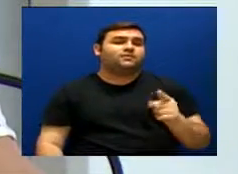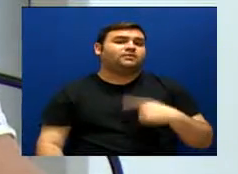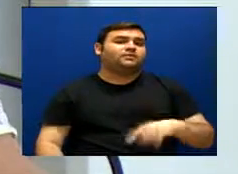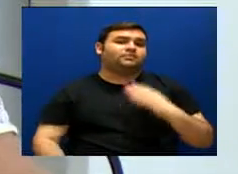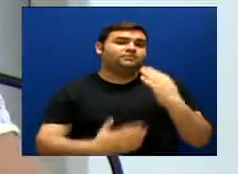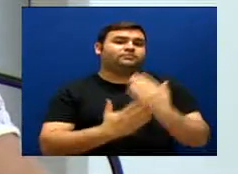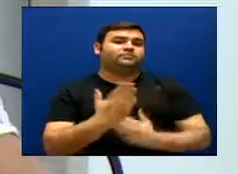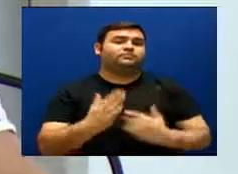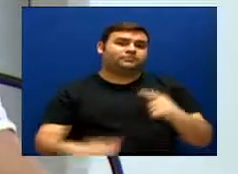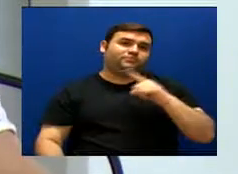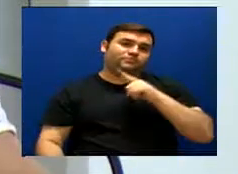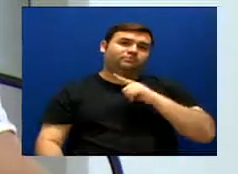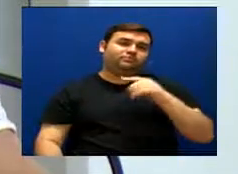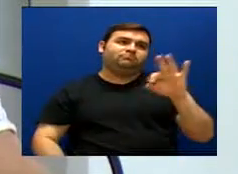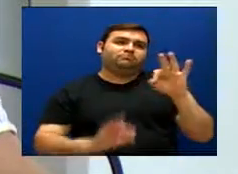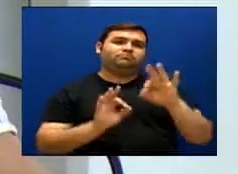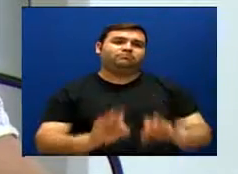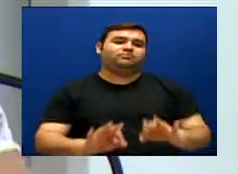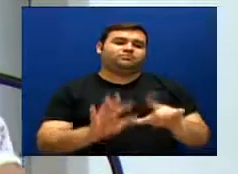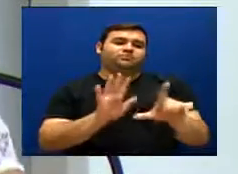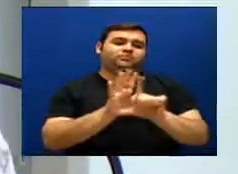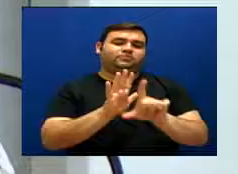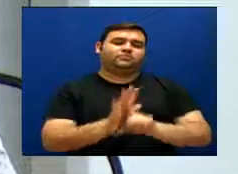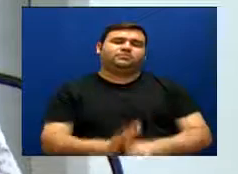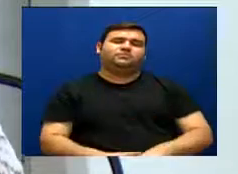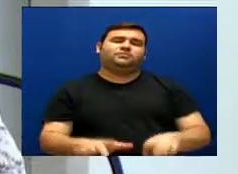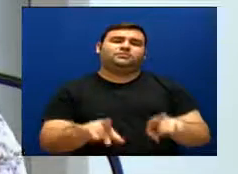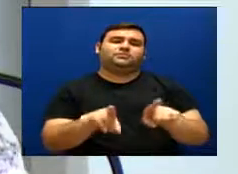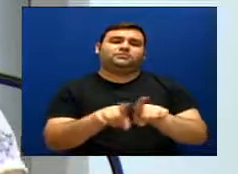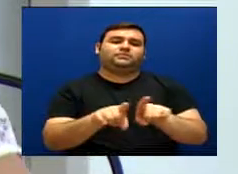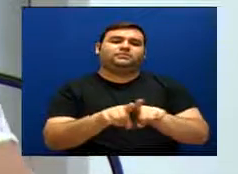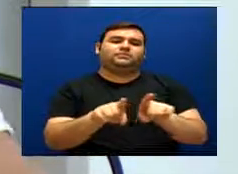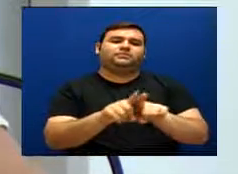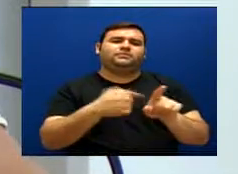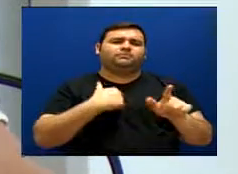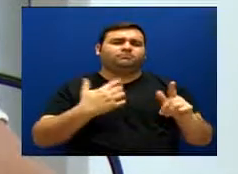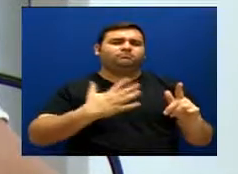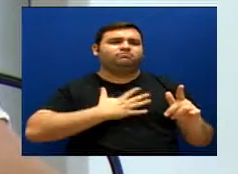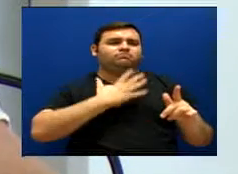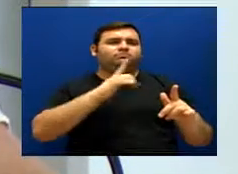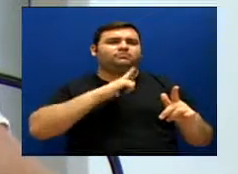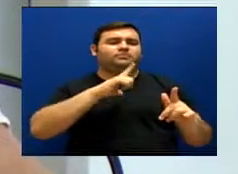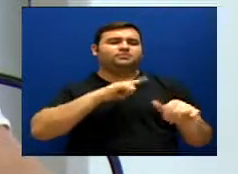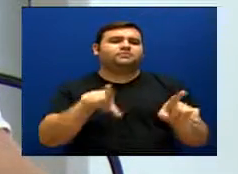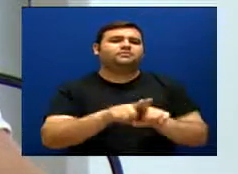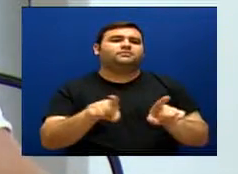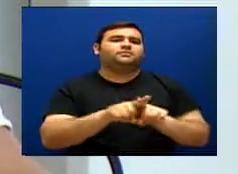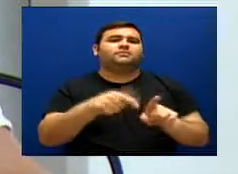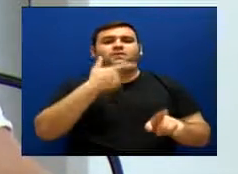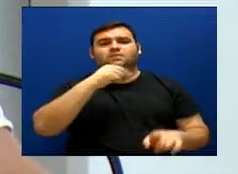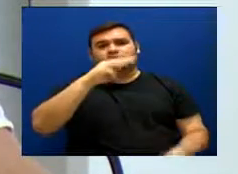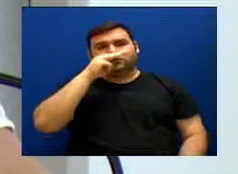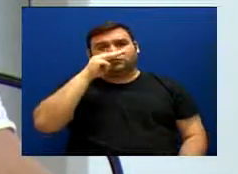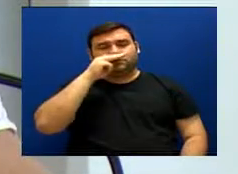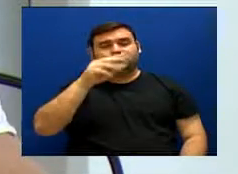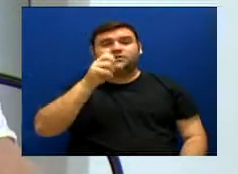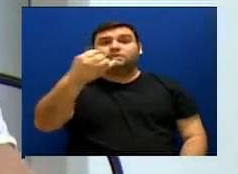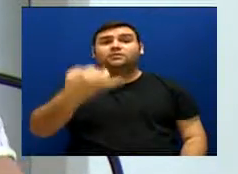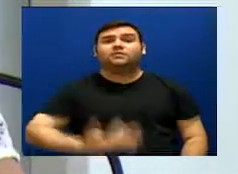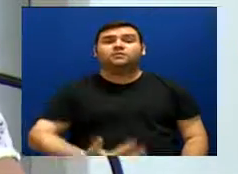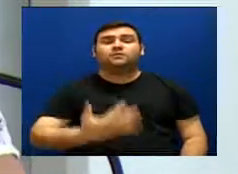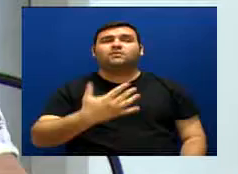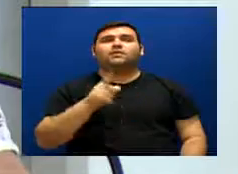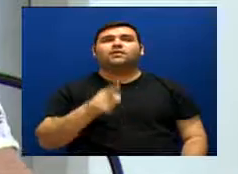o desconto, que é um direito por lei, e até me surpreendeu a fala do vereador Martinez quando disse que não